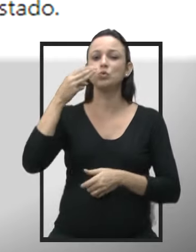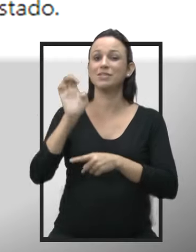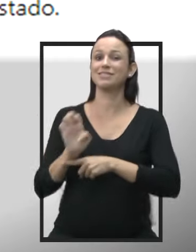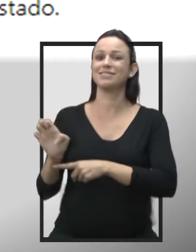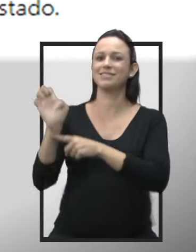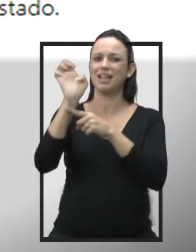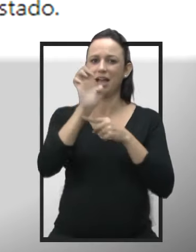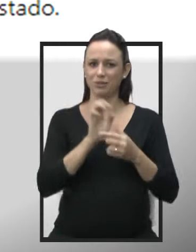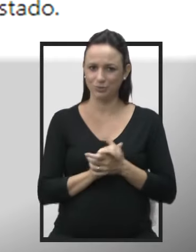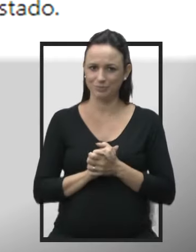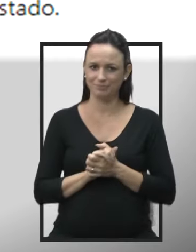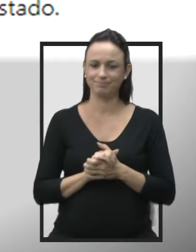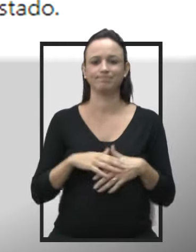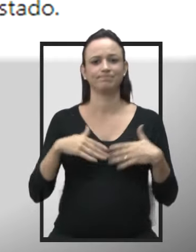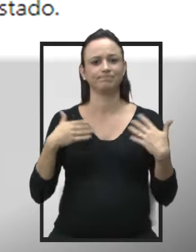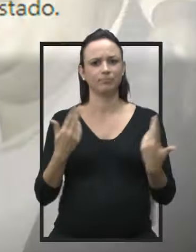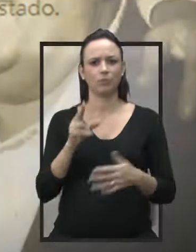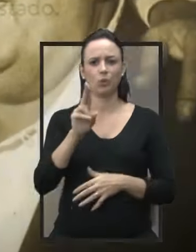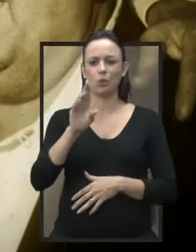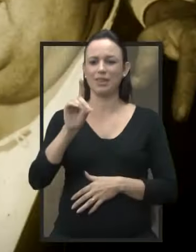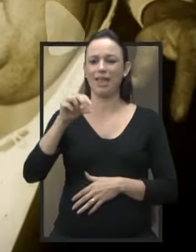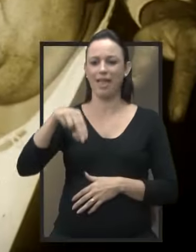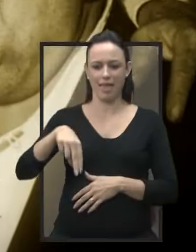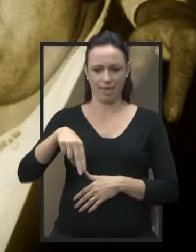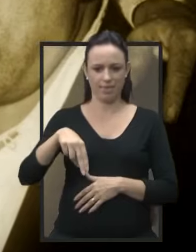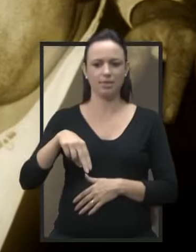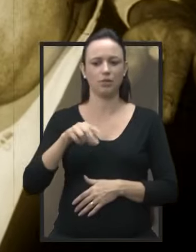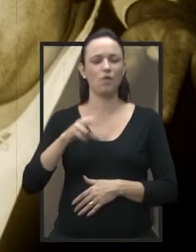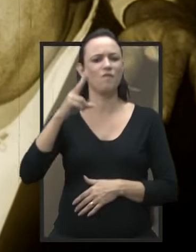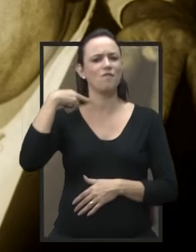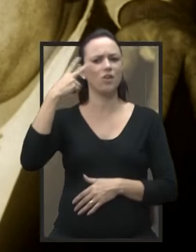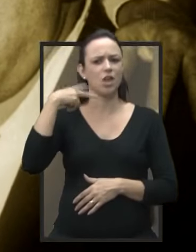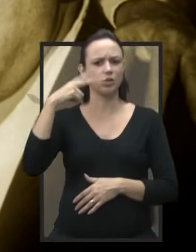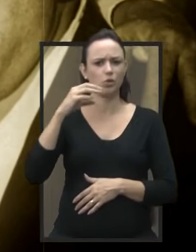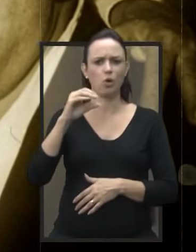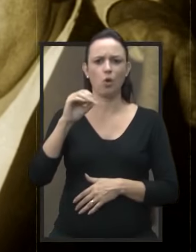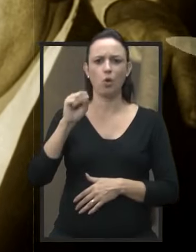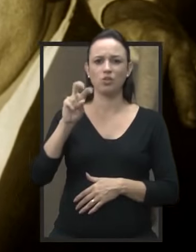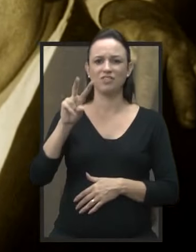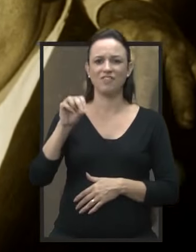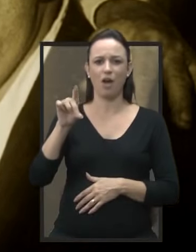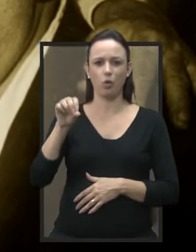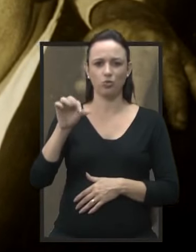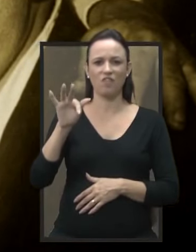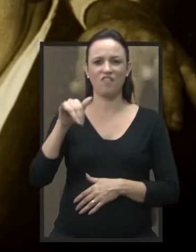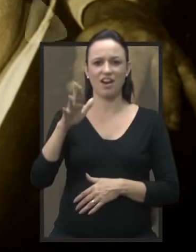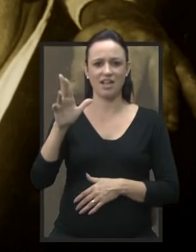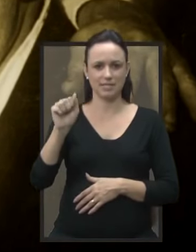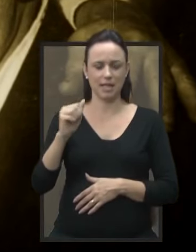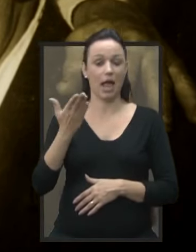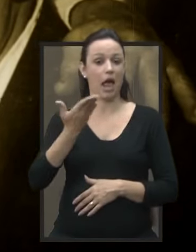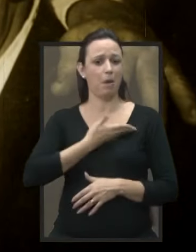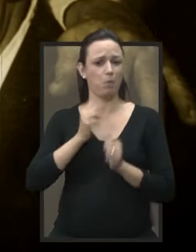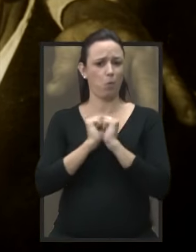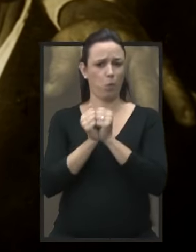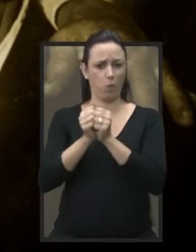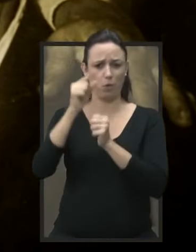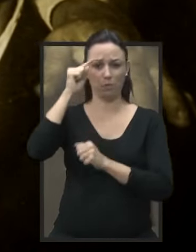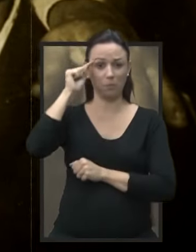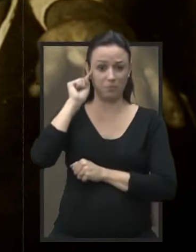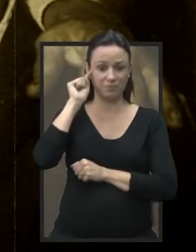do estado. Diante disso, a UDN em Jaú, por meio do vereador Oswaldo Galvão de França, um grande amigo